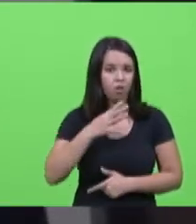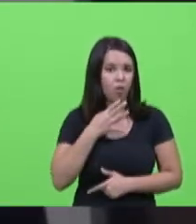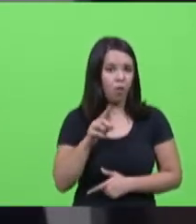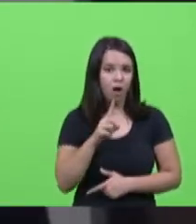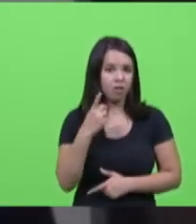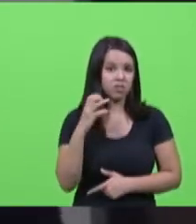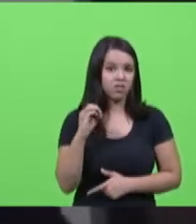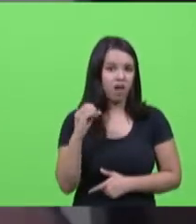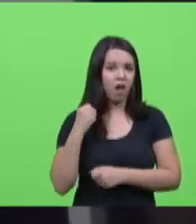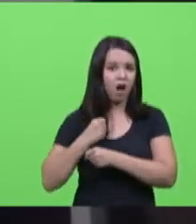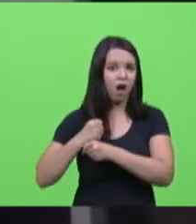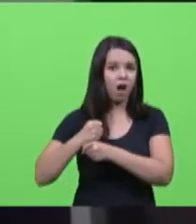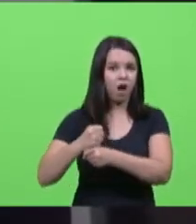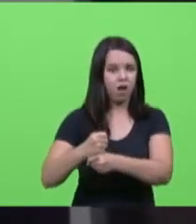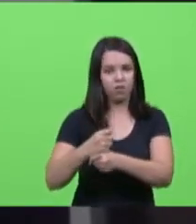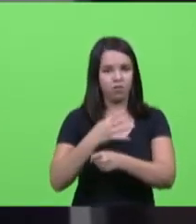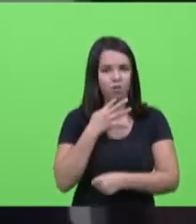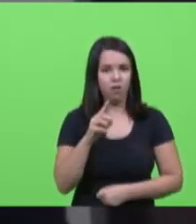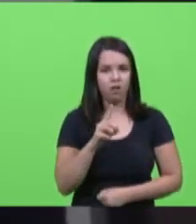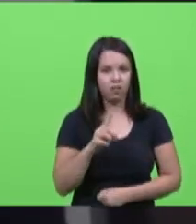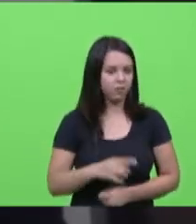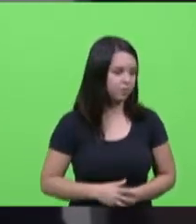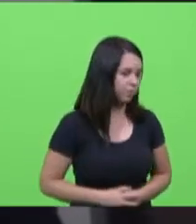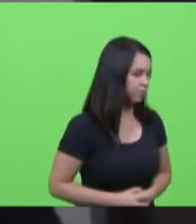anos, nós não podemos,